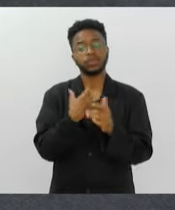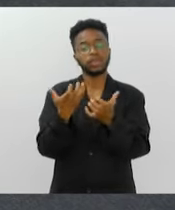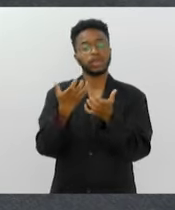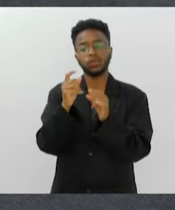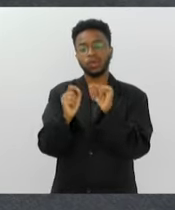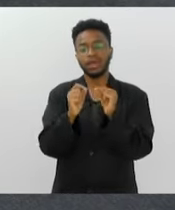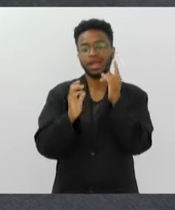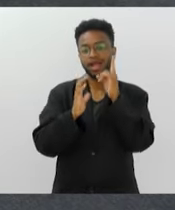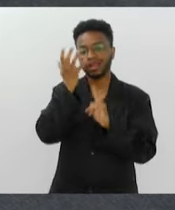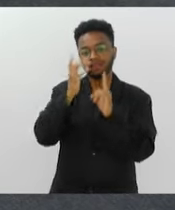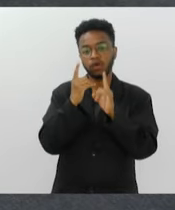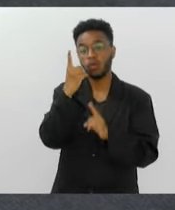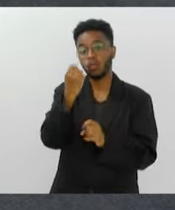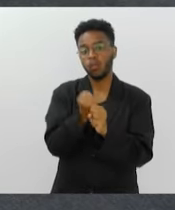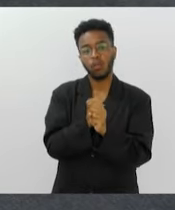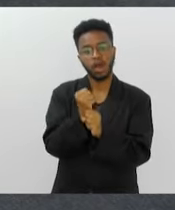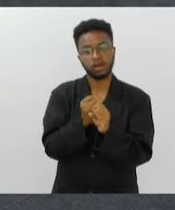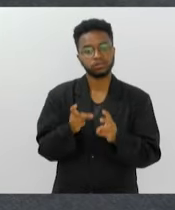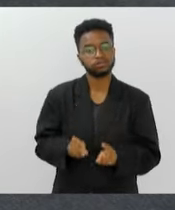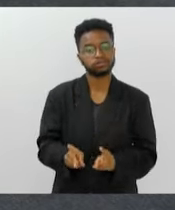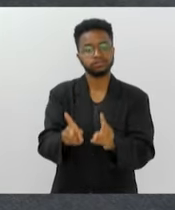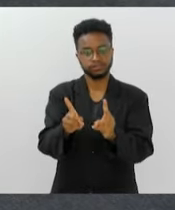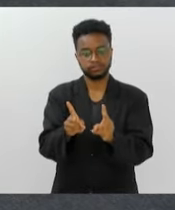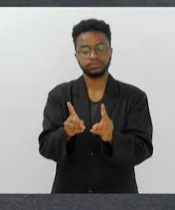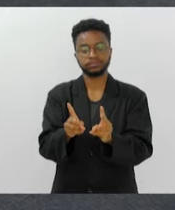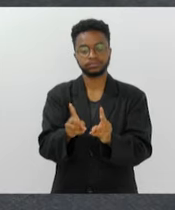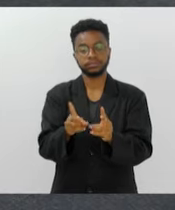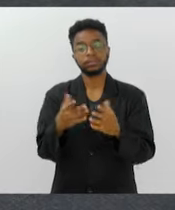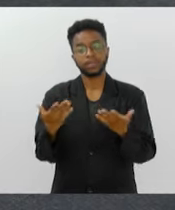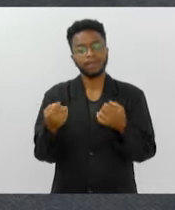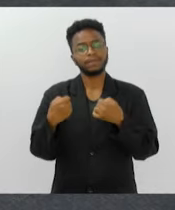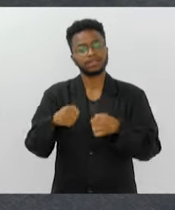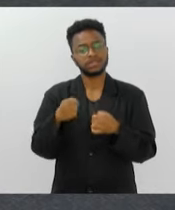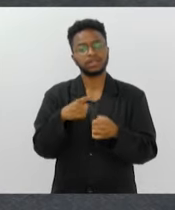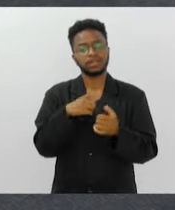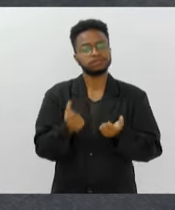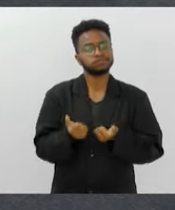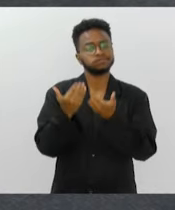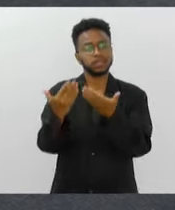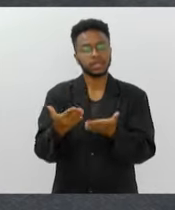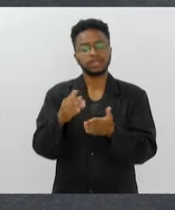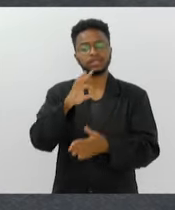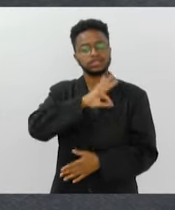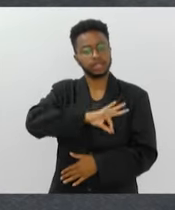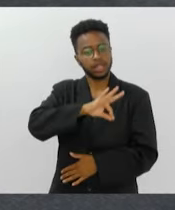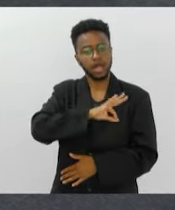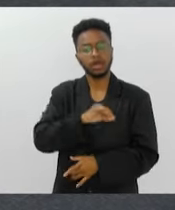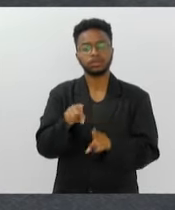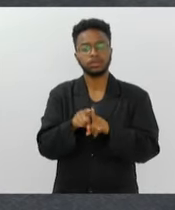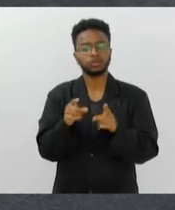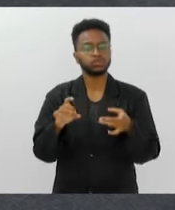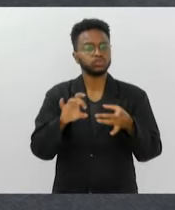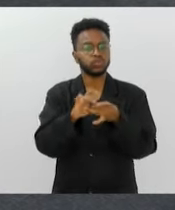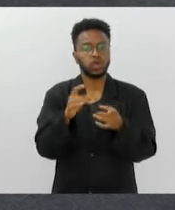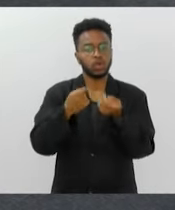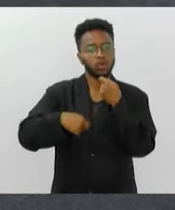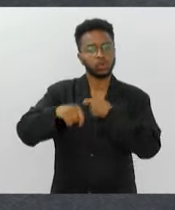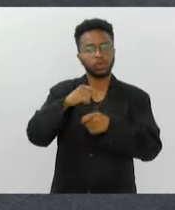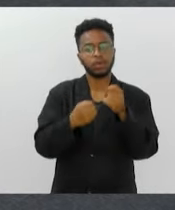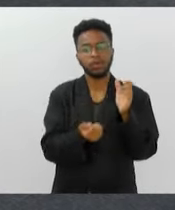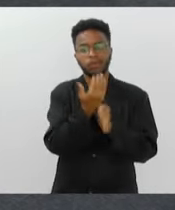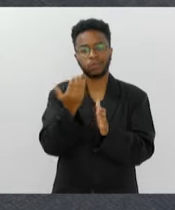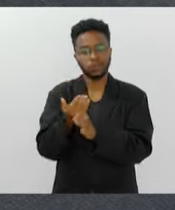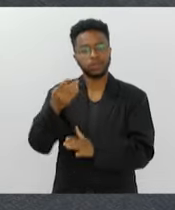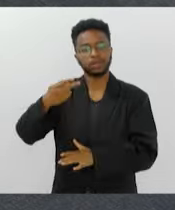o ano inteiro os 365 dias do ano tem que gerar renda com economia produtiva com economia bombando nas nossas